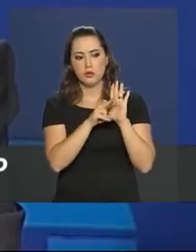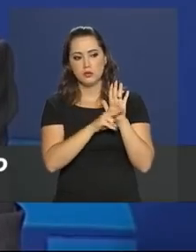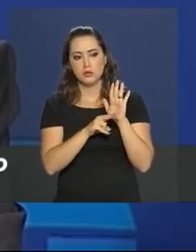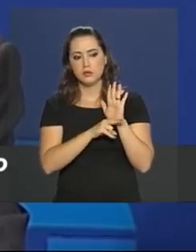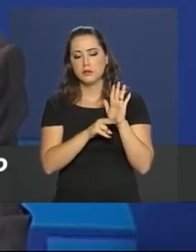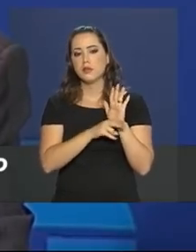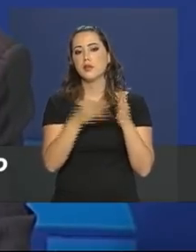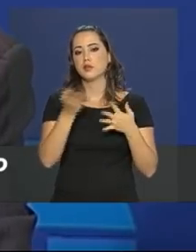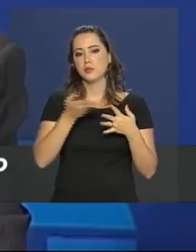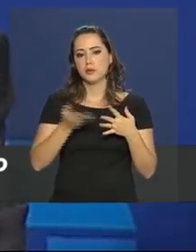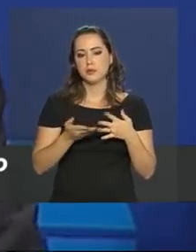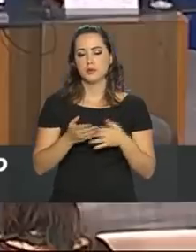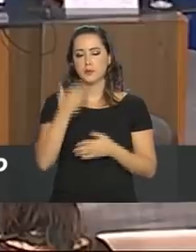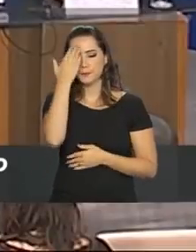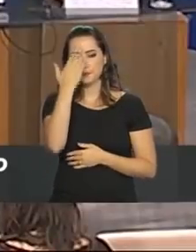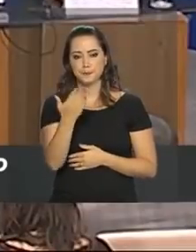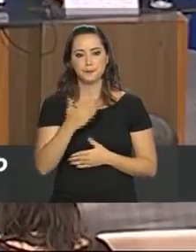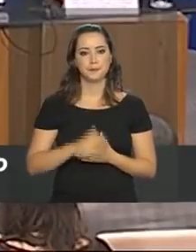renegociação bea